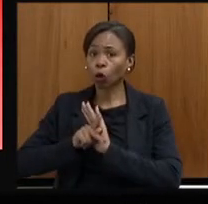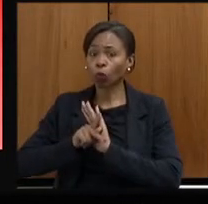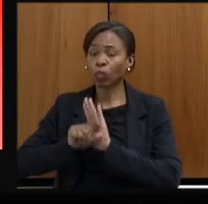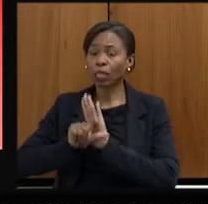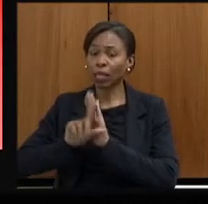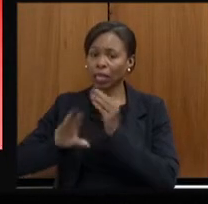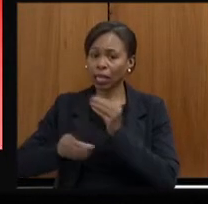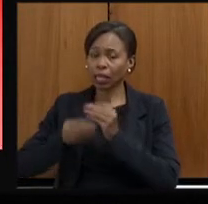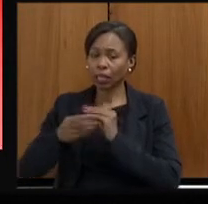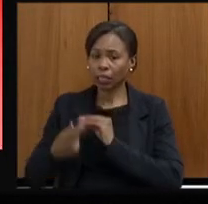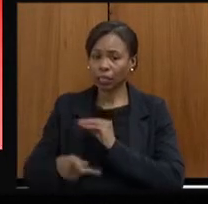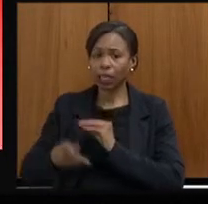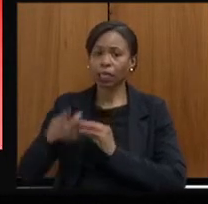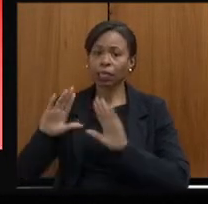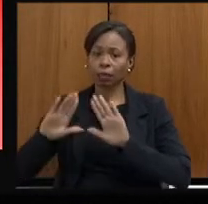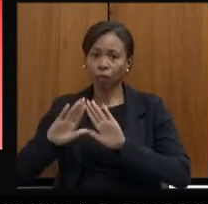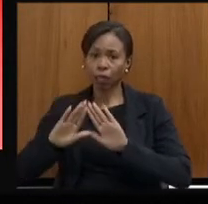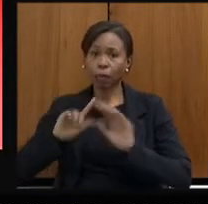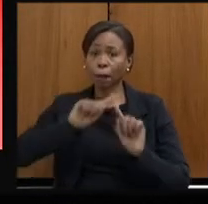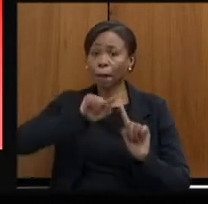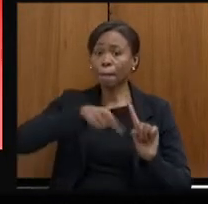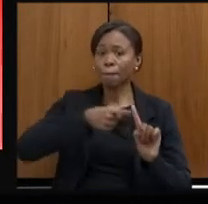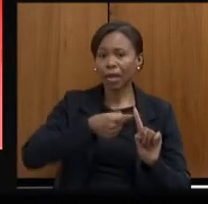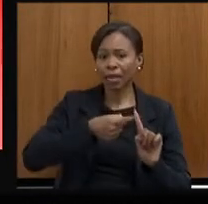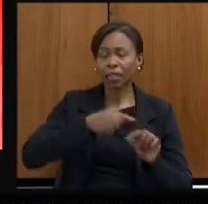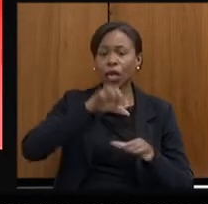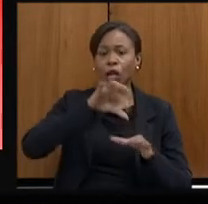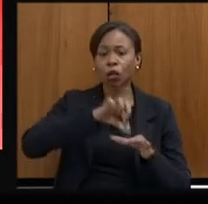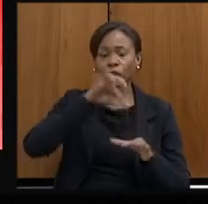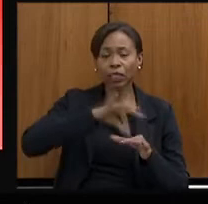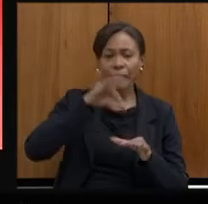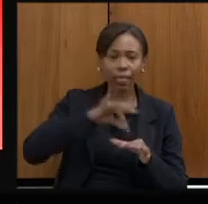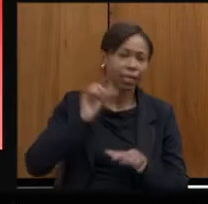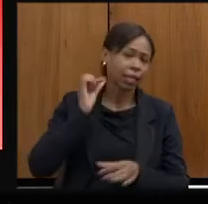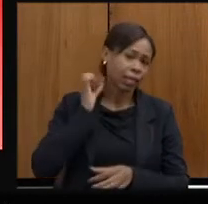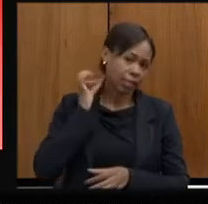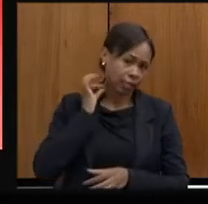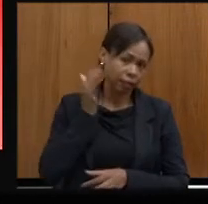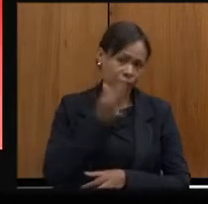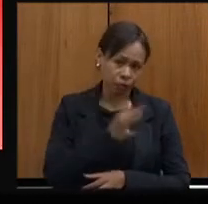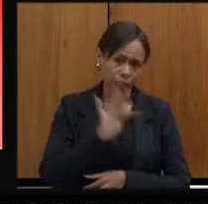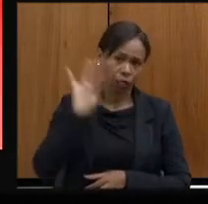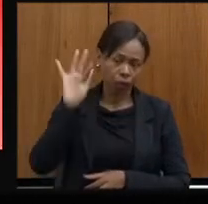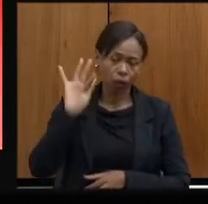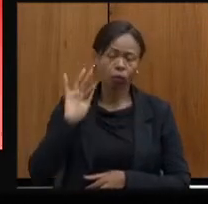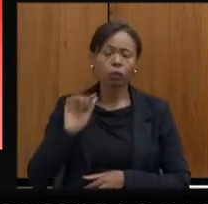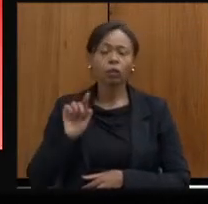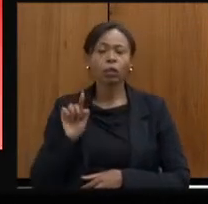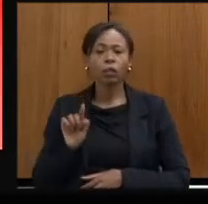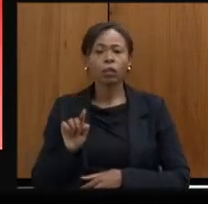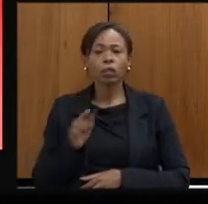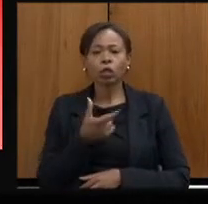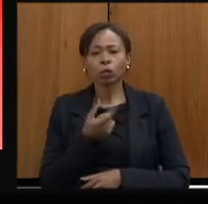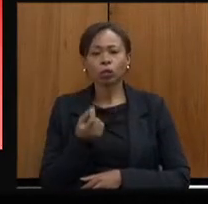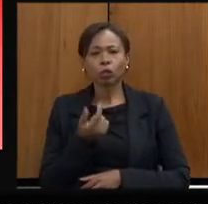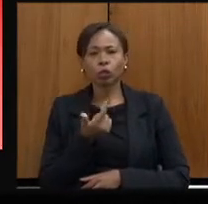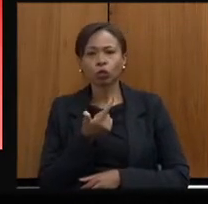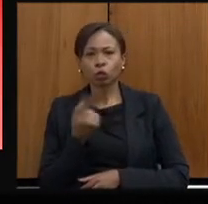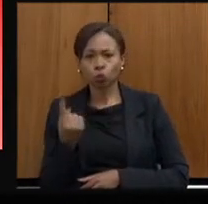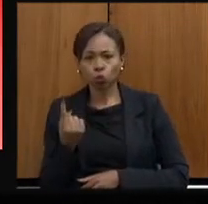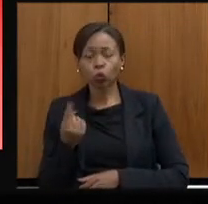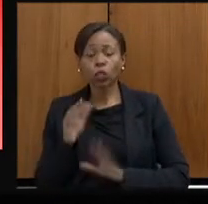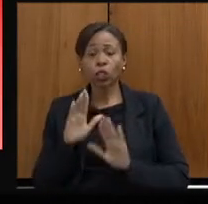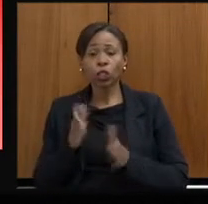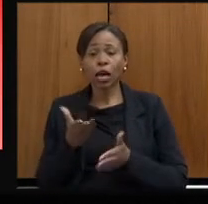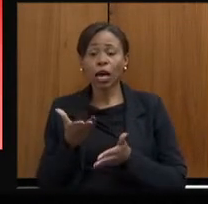Loteria Estadual de Minas Gerais. Para o ano de 2021, que estão sendo aplicados agora, nós estamos atendendo 70 unidades de